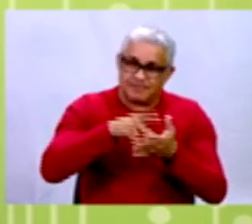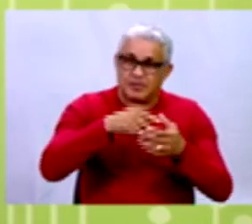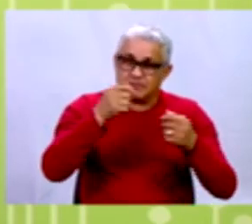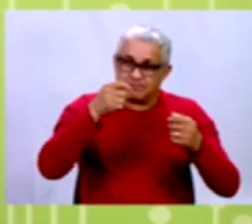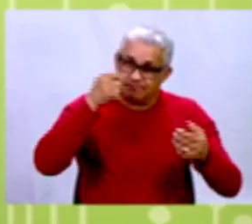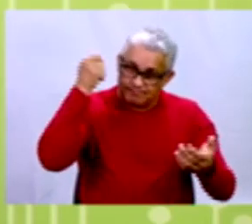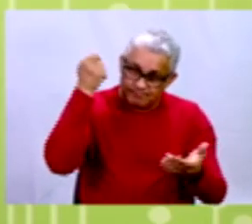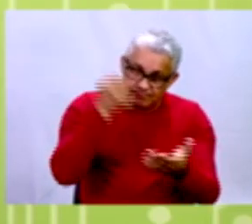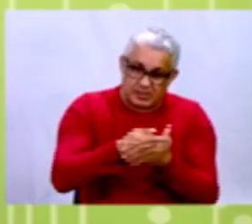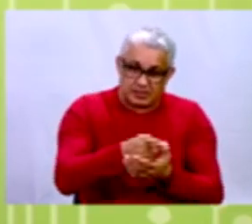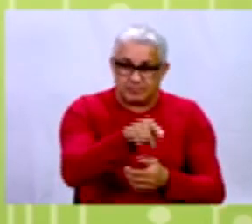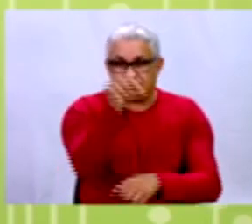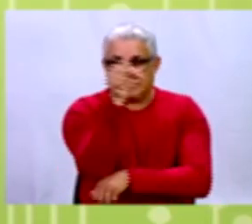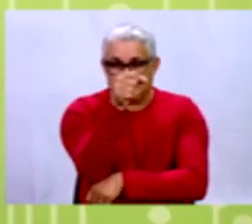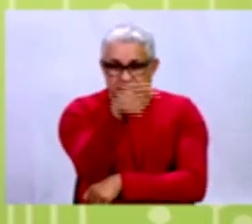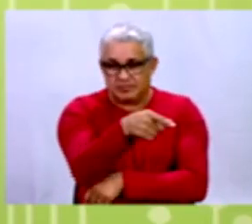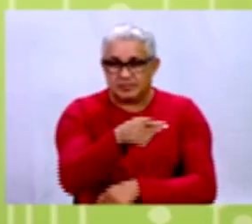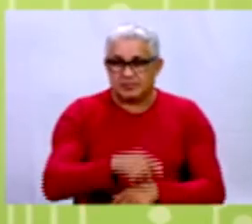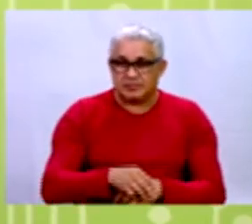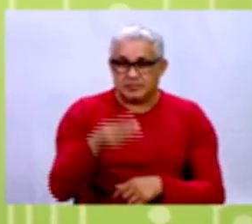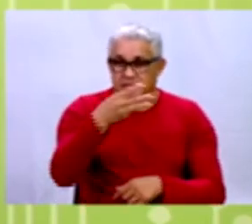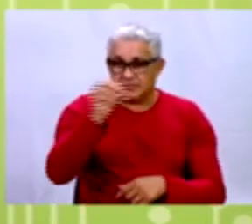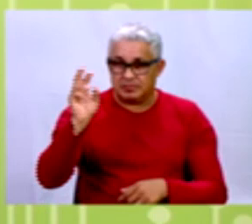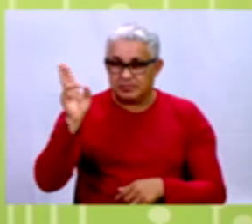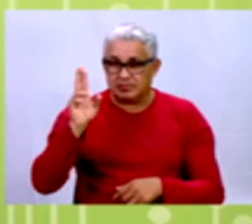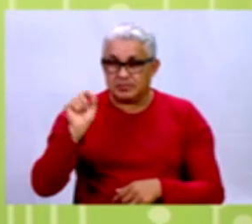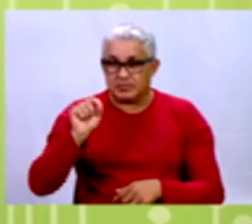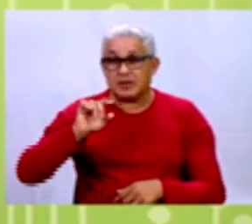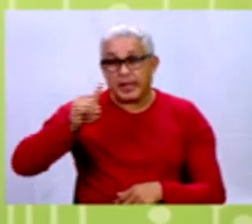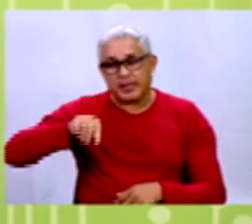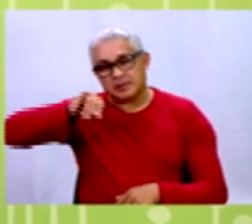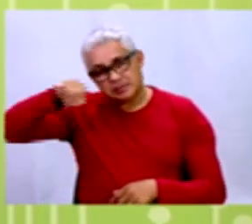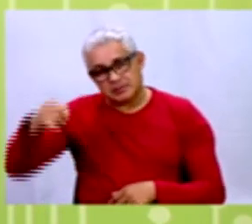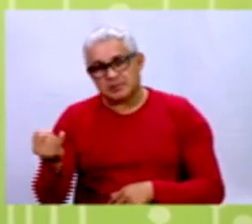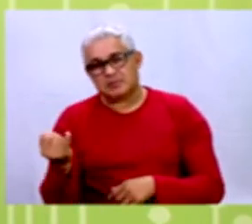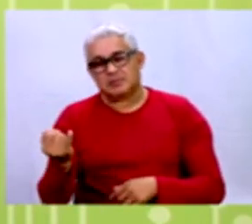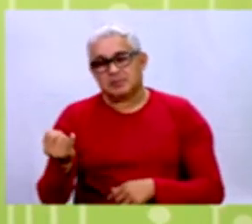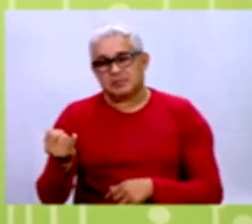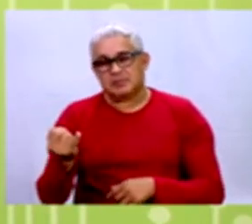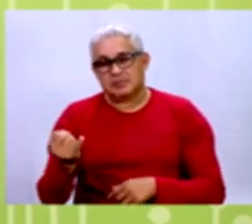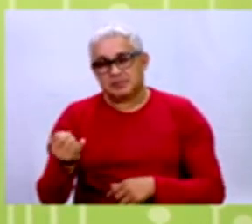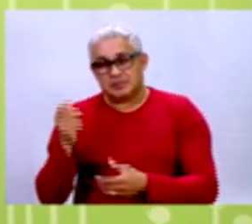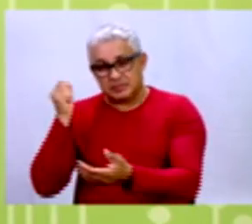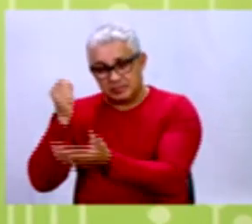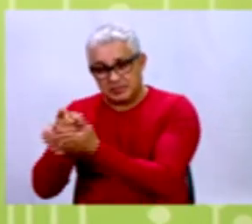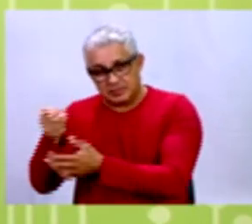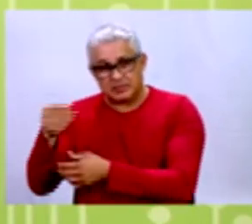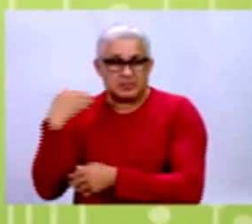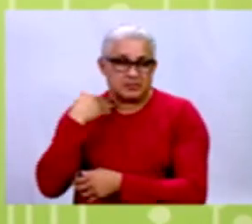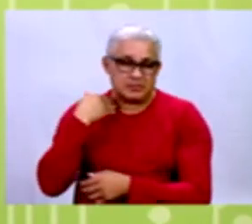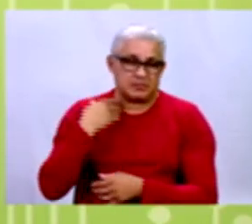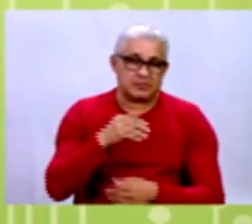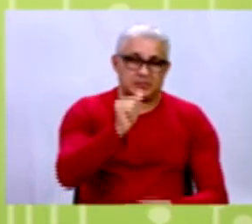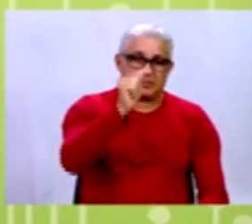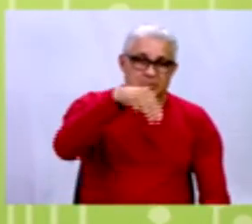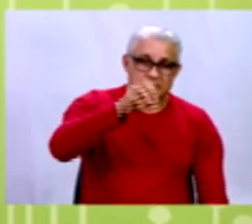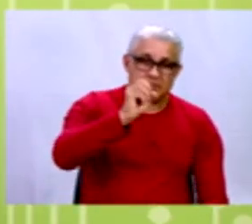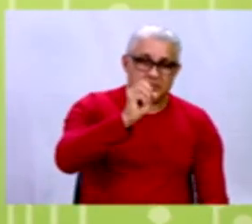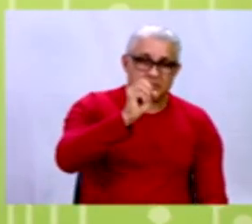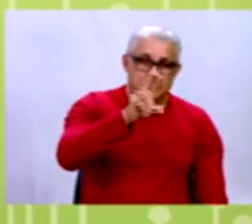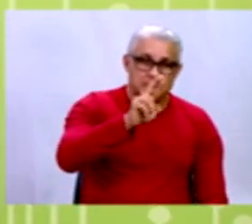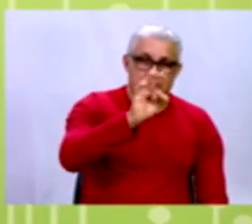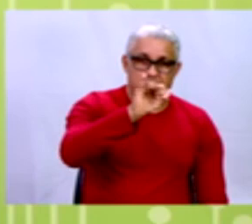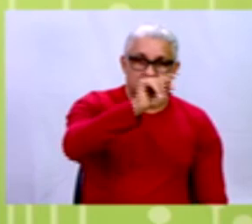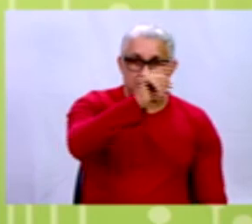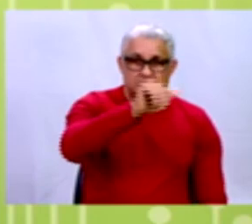estou pagando do carro e os outros R$ 300 é os juros que a gente está pagando para o banco, tá? Então, a amortização é o que a gente está pagando